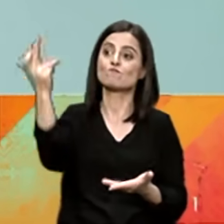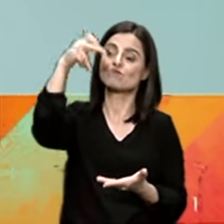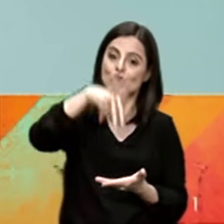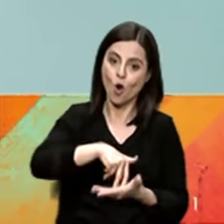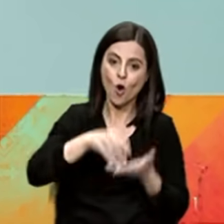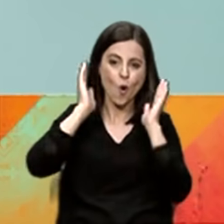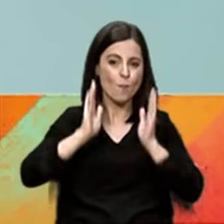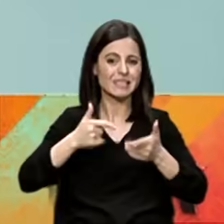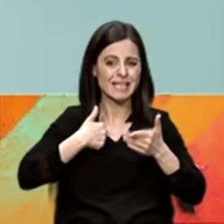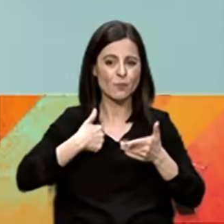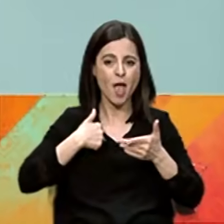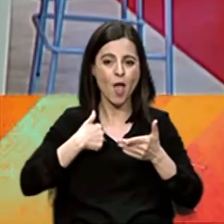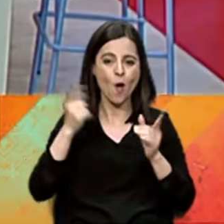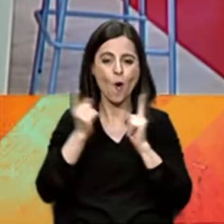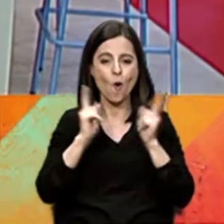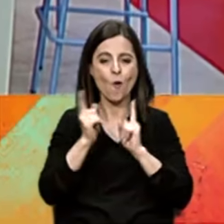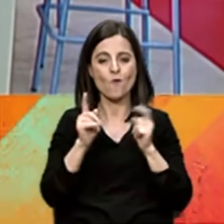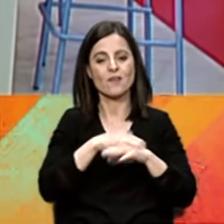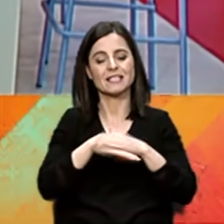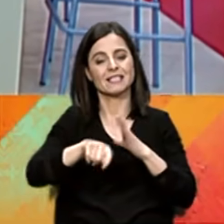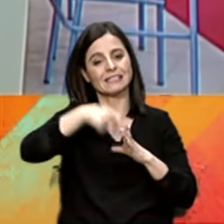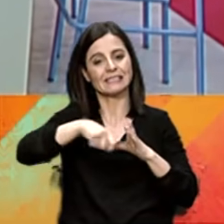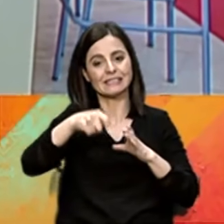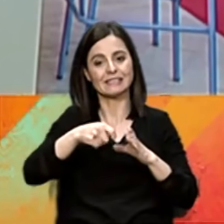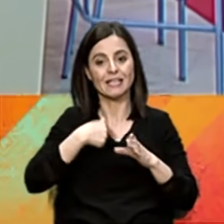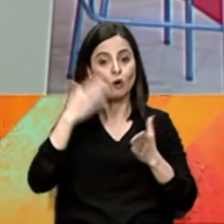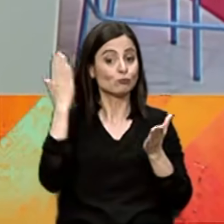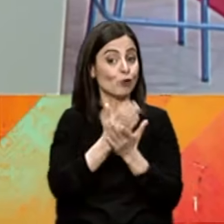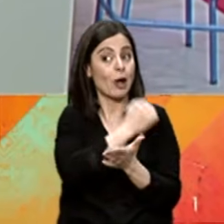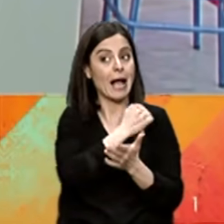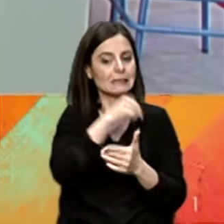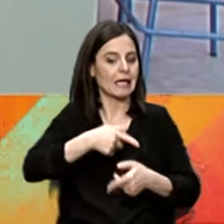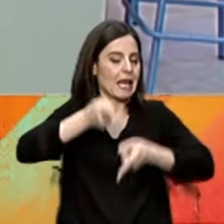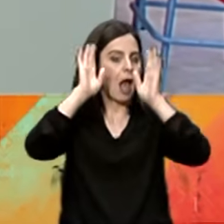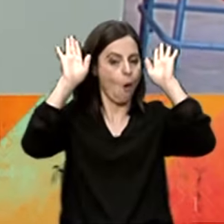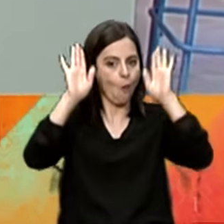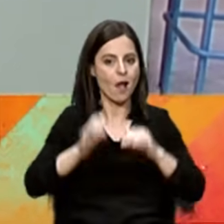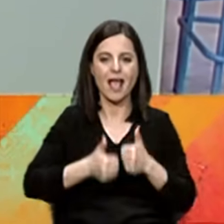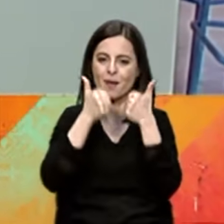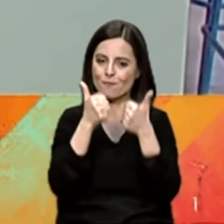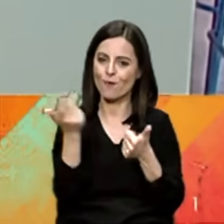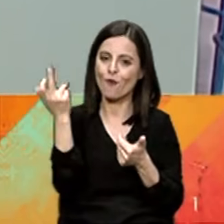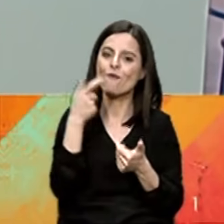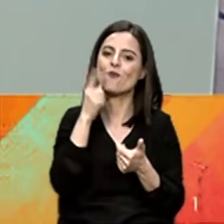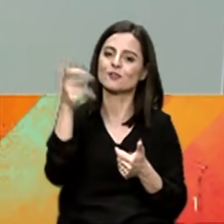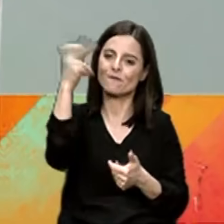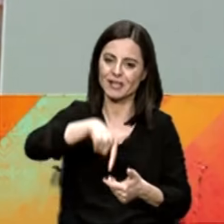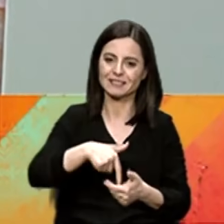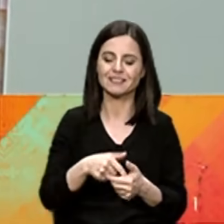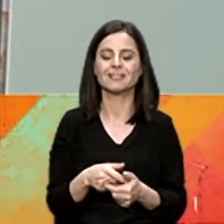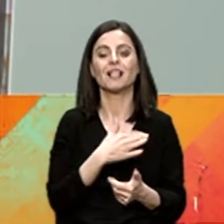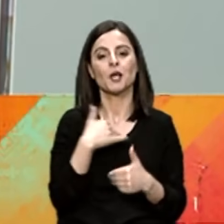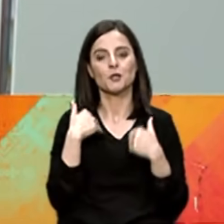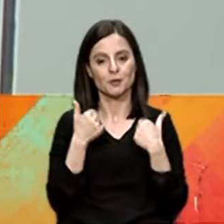que cozinhar! Só já tenho que cozinhar em casa, não aqui! Tão bom voltar, Sónia, tão bom voltar! Como é que estás? Tudo